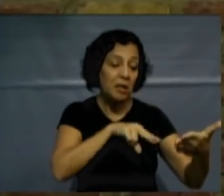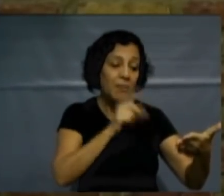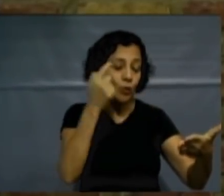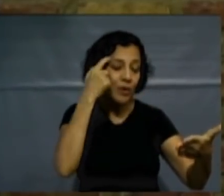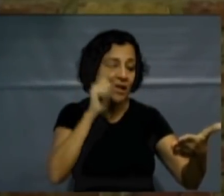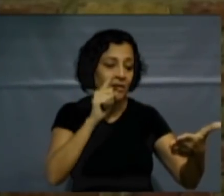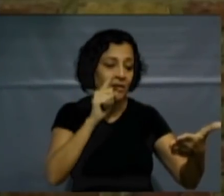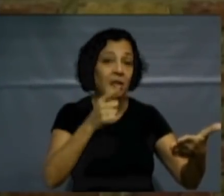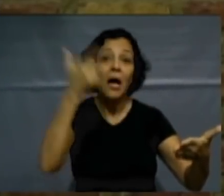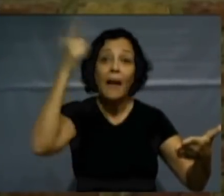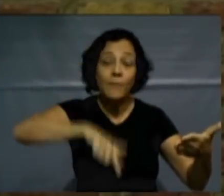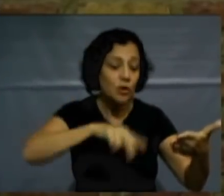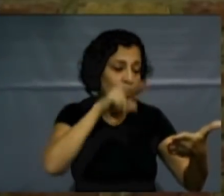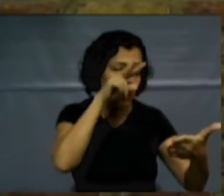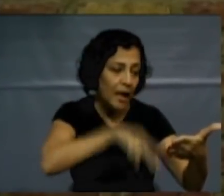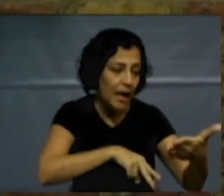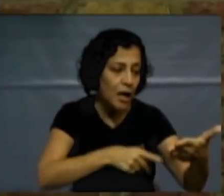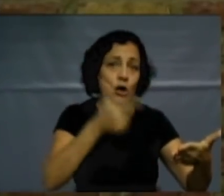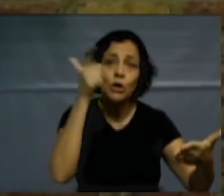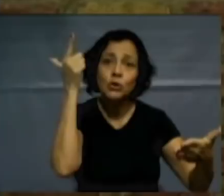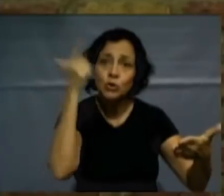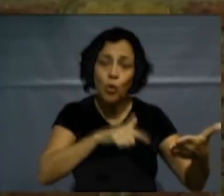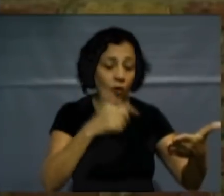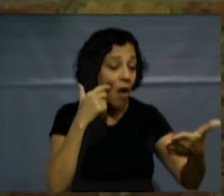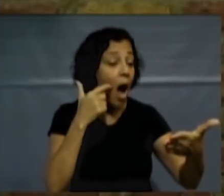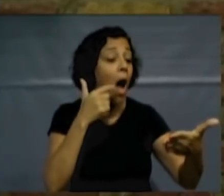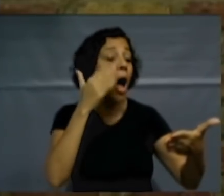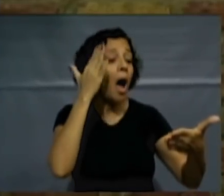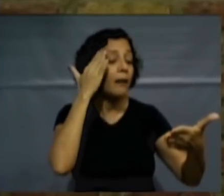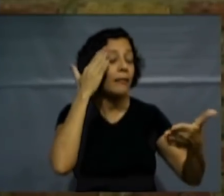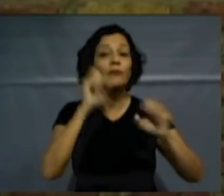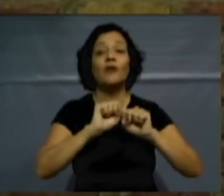aquilo que a gente ainda não tinha compreendido.